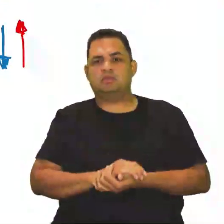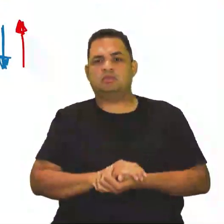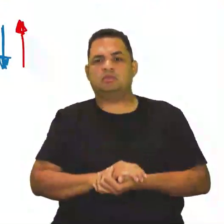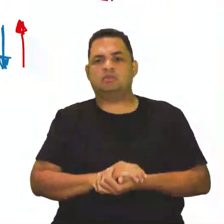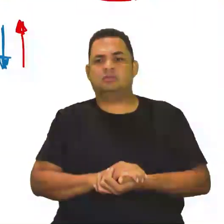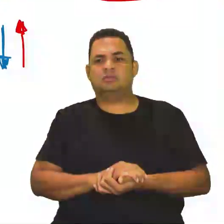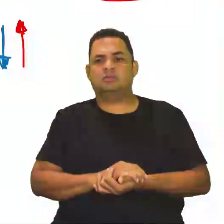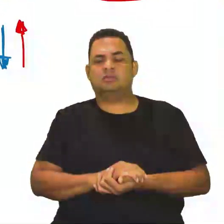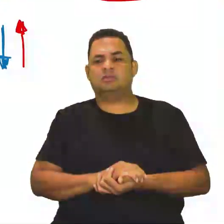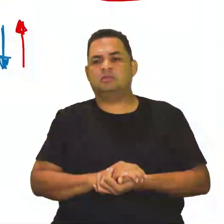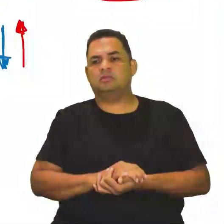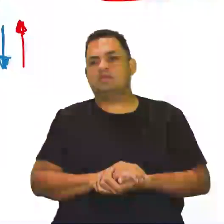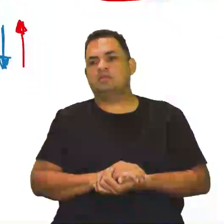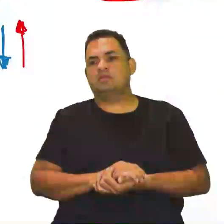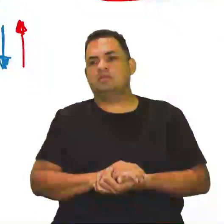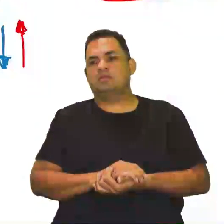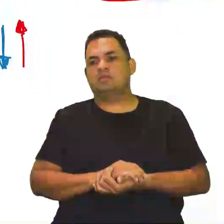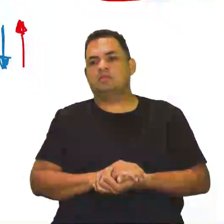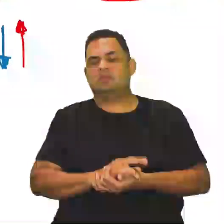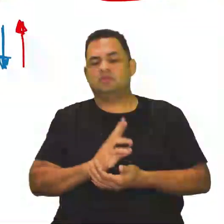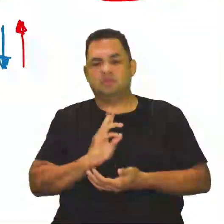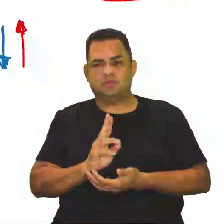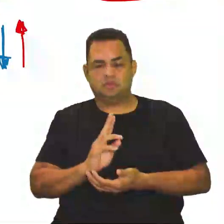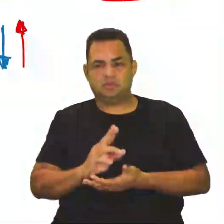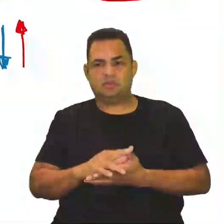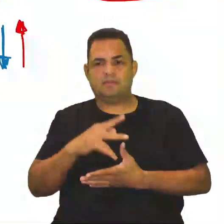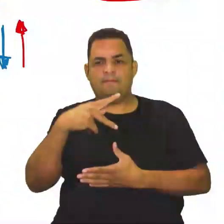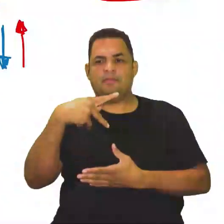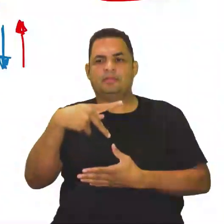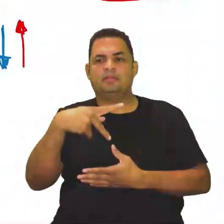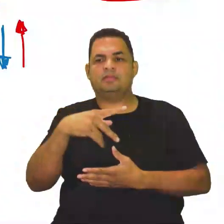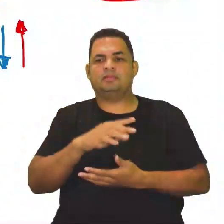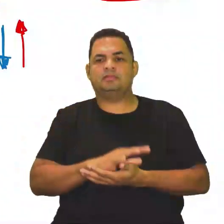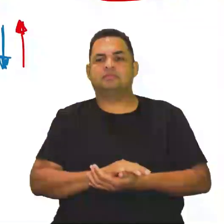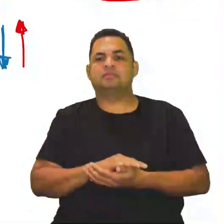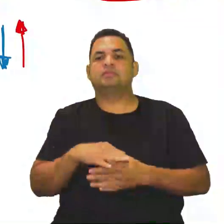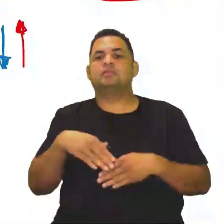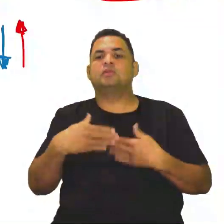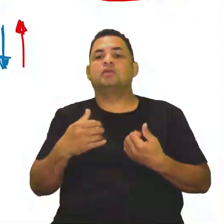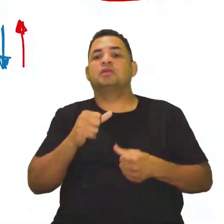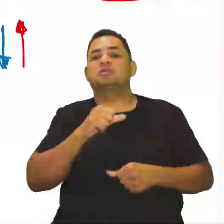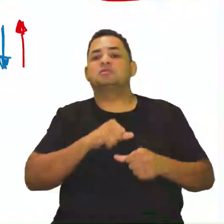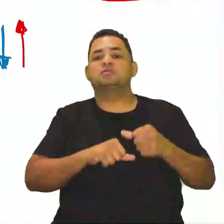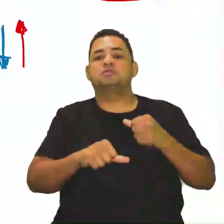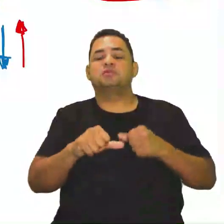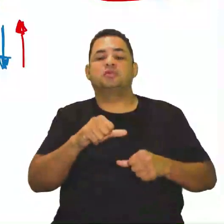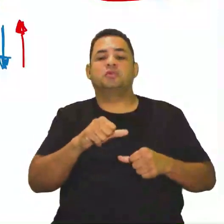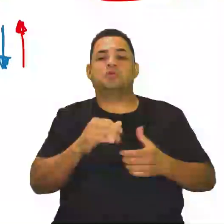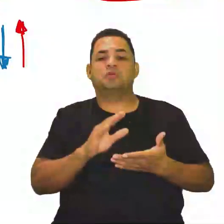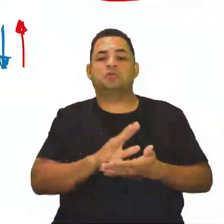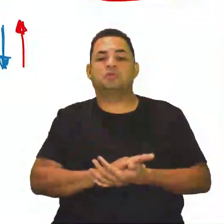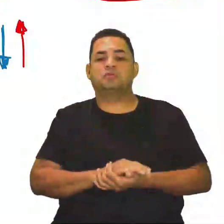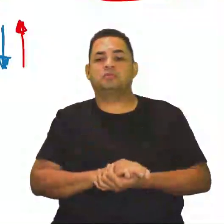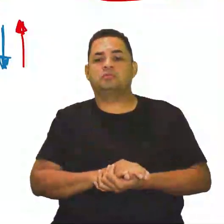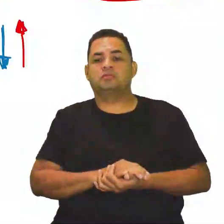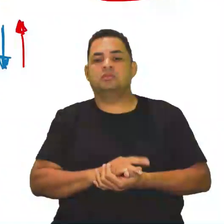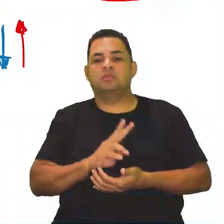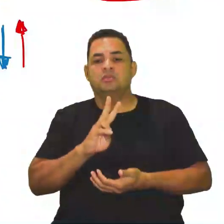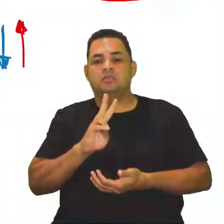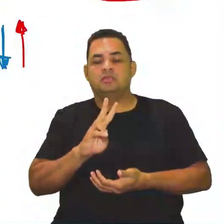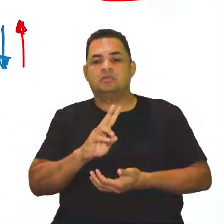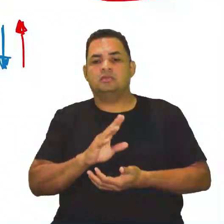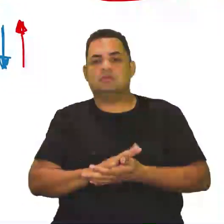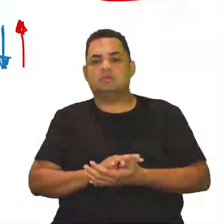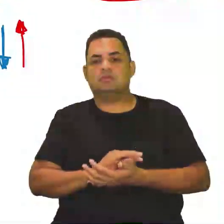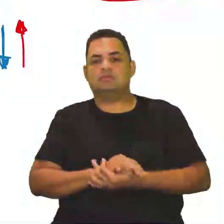mantivemos quem? A potência, certo? Em quem que a gente mexeu? Na tensão. O que a gente